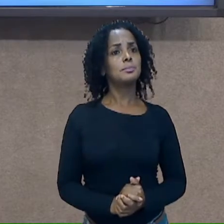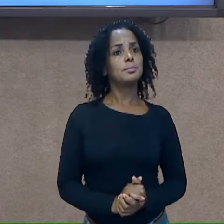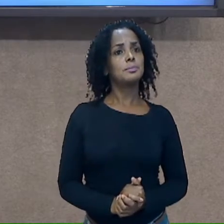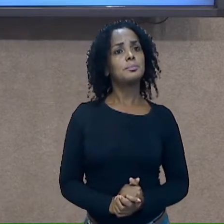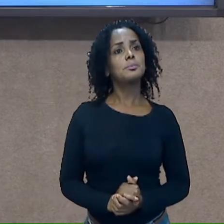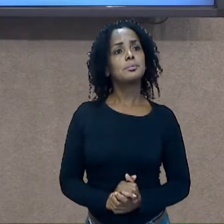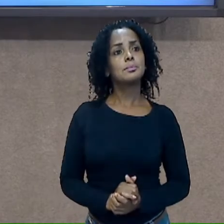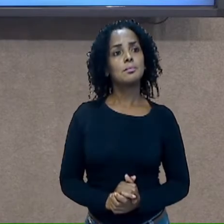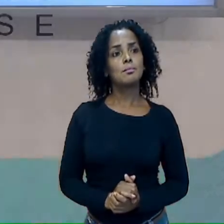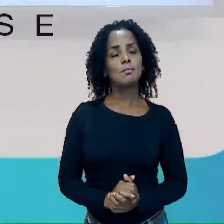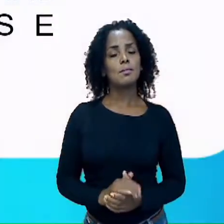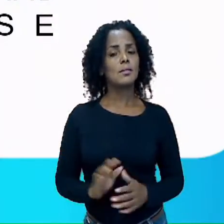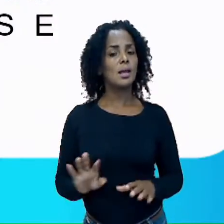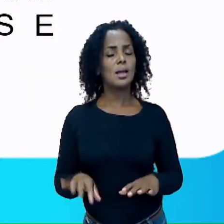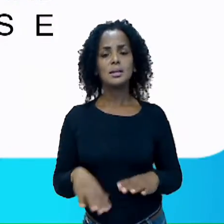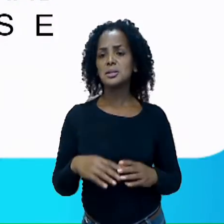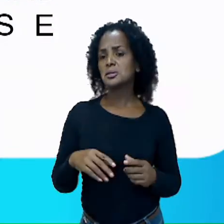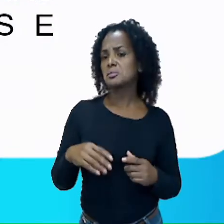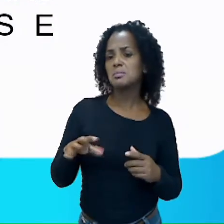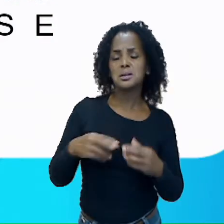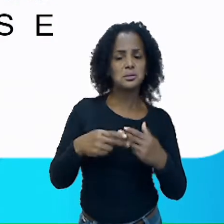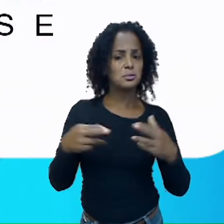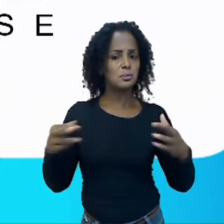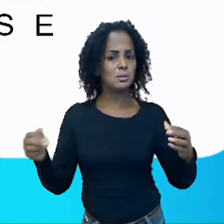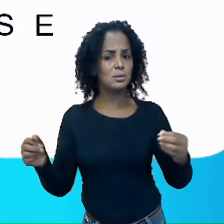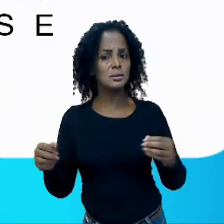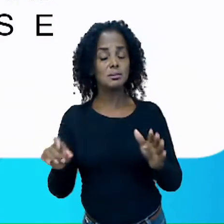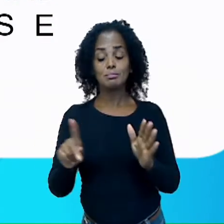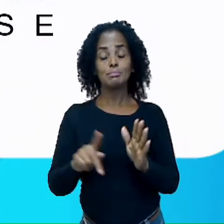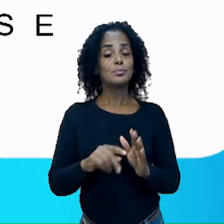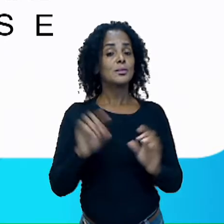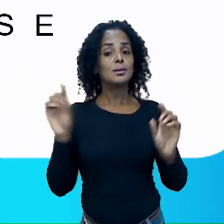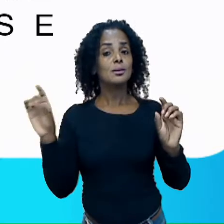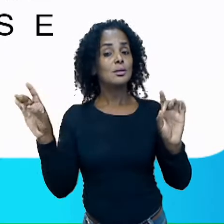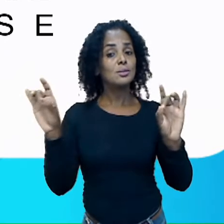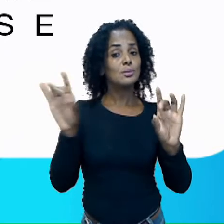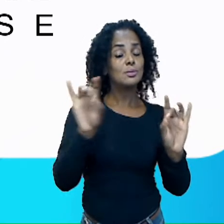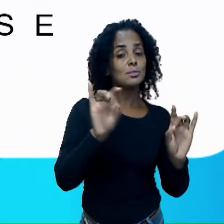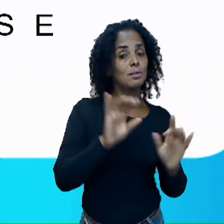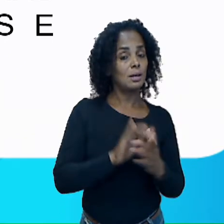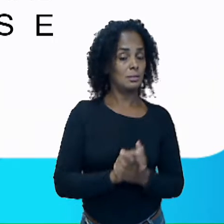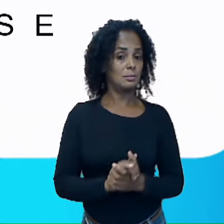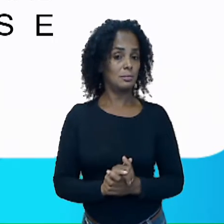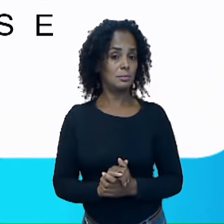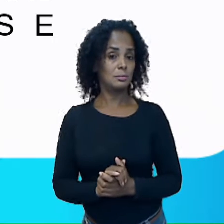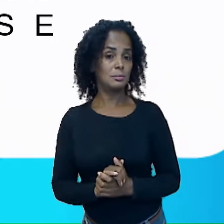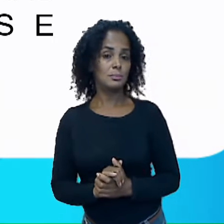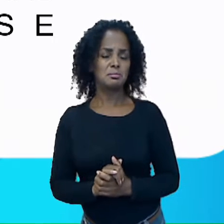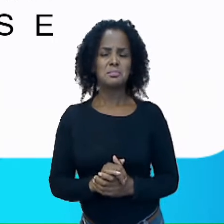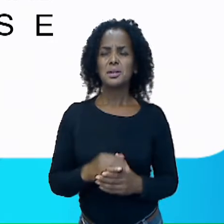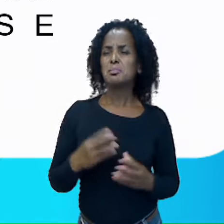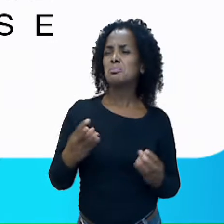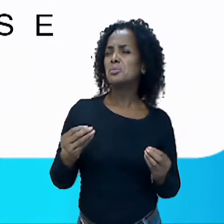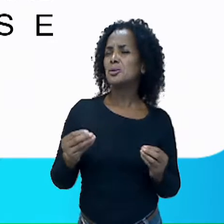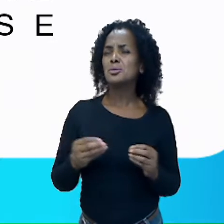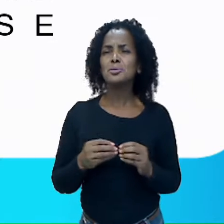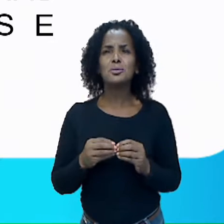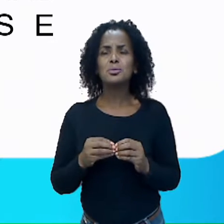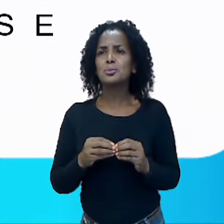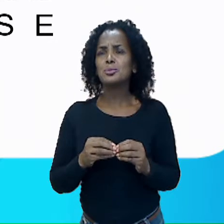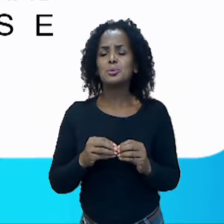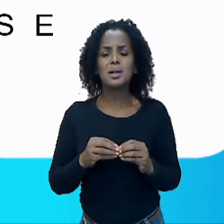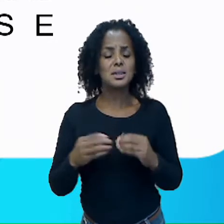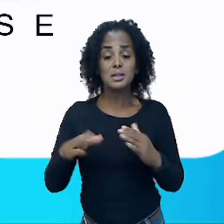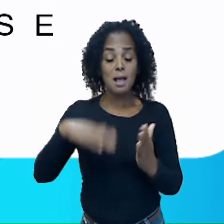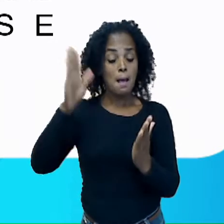indígena. Esses aspectos individuais de cada tribo está muito ligada